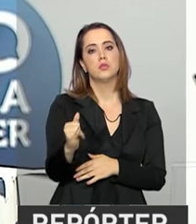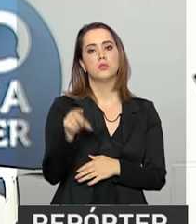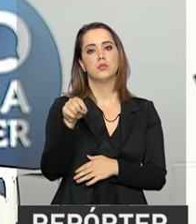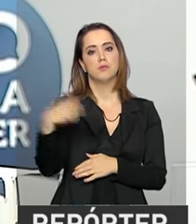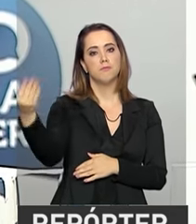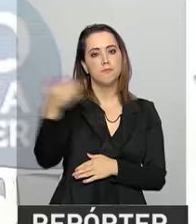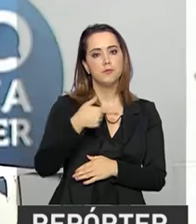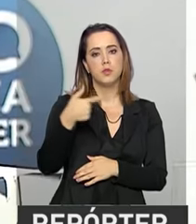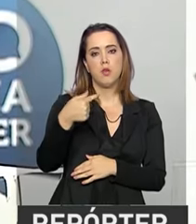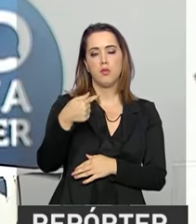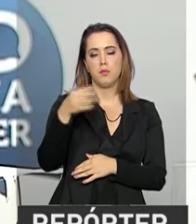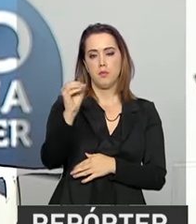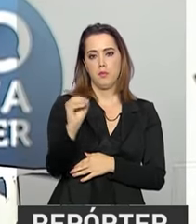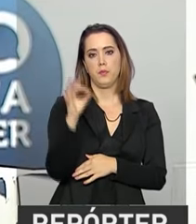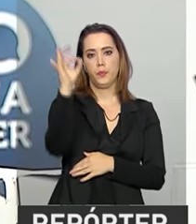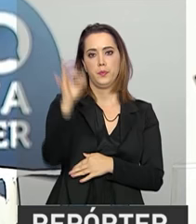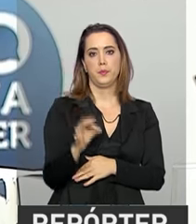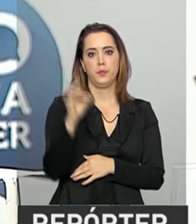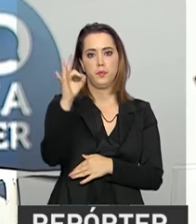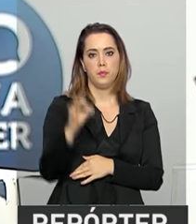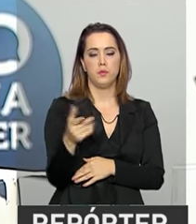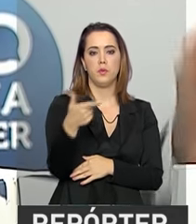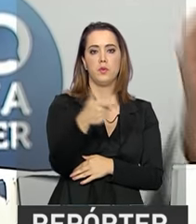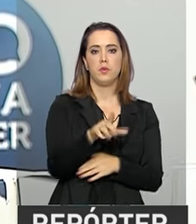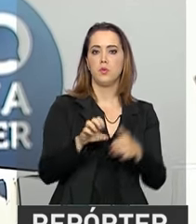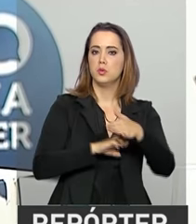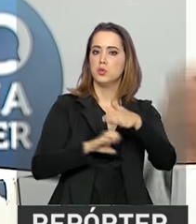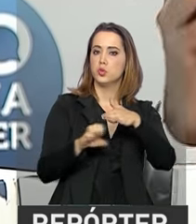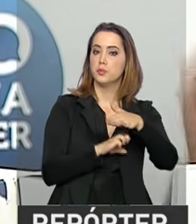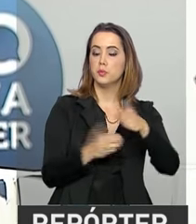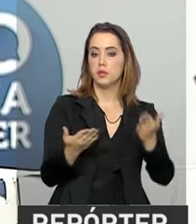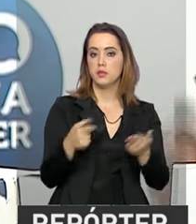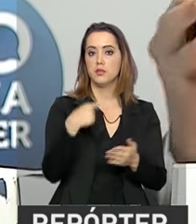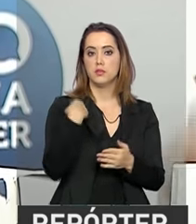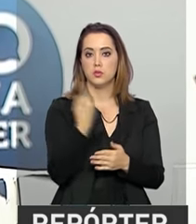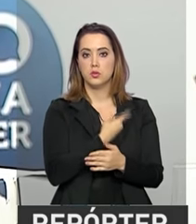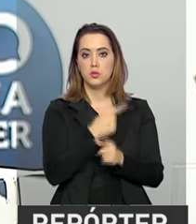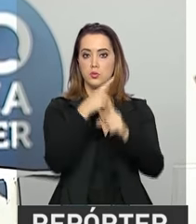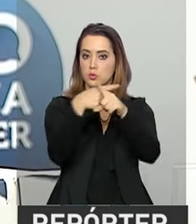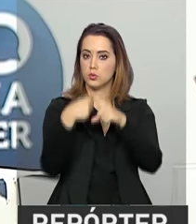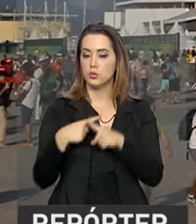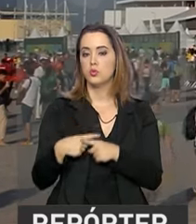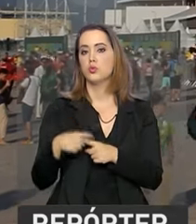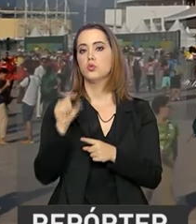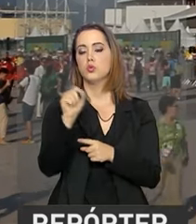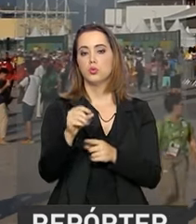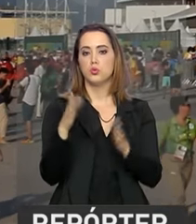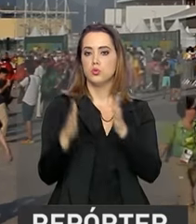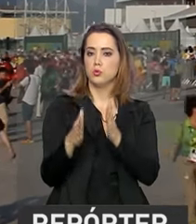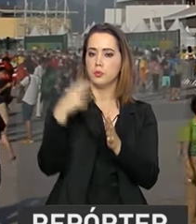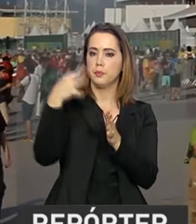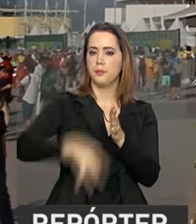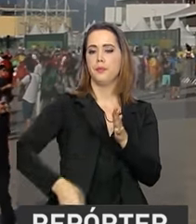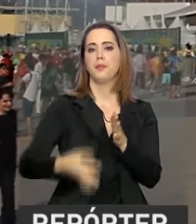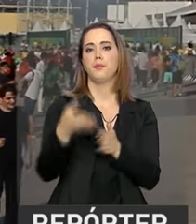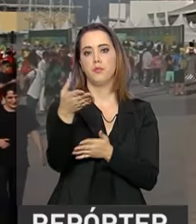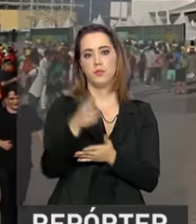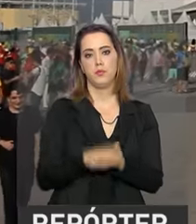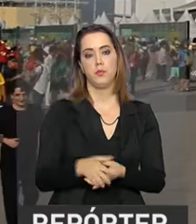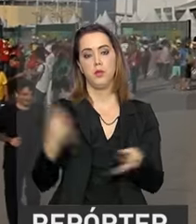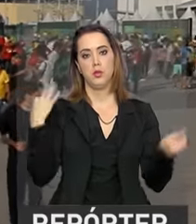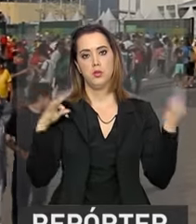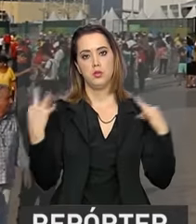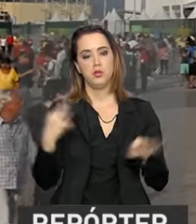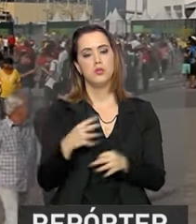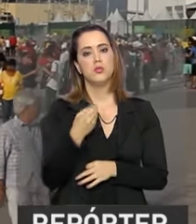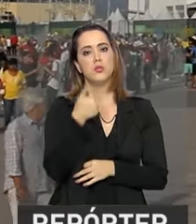vem do setor privado e que nós faríamos jogos no custo no prazo e sem elefante branco os turistas estrangeiros destacaram como